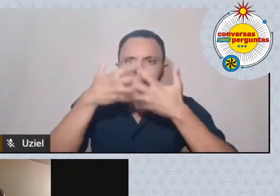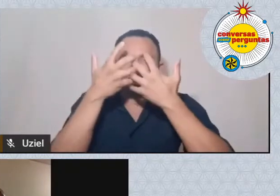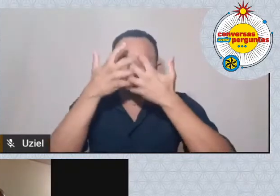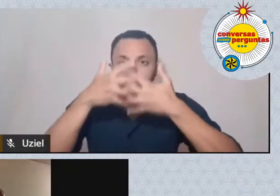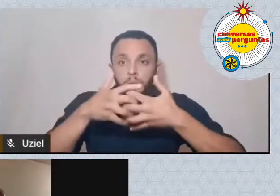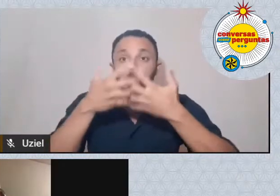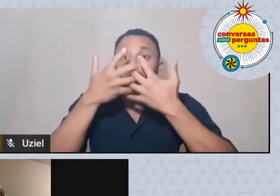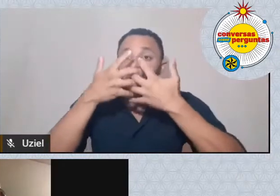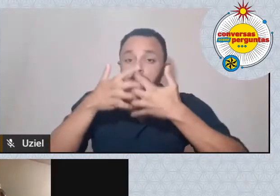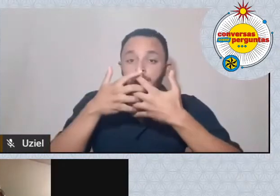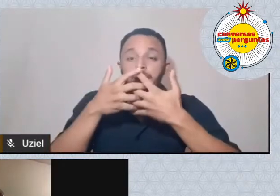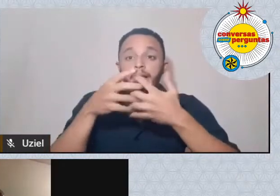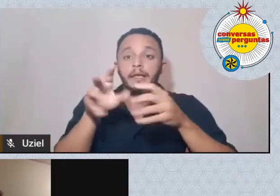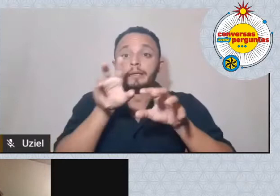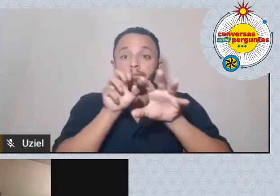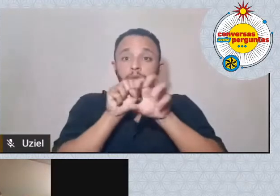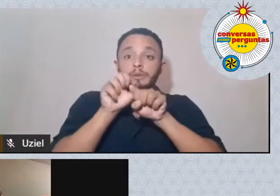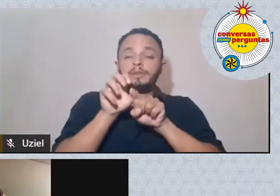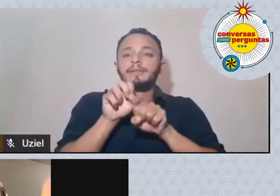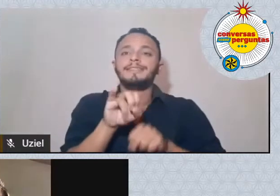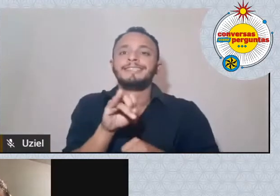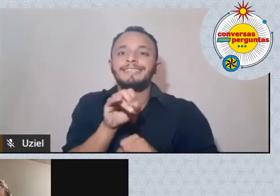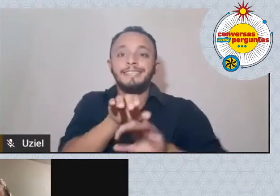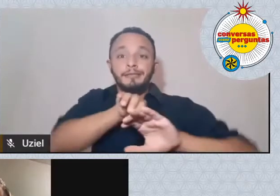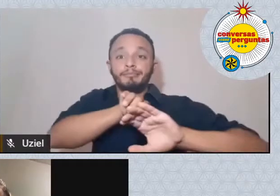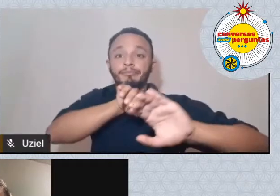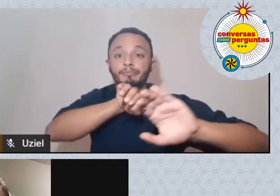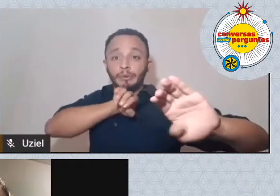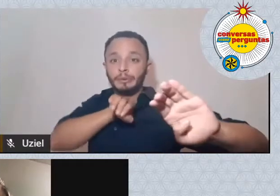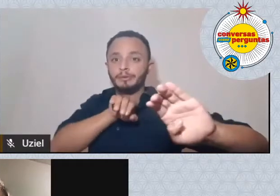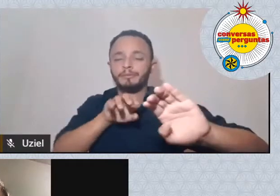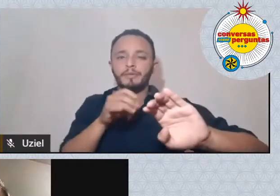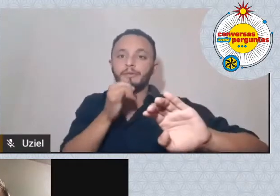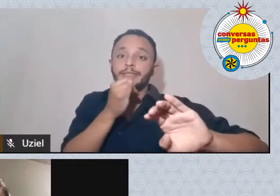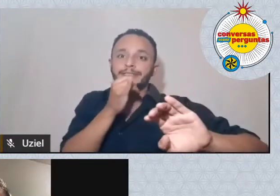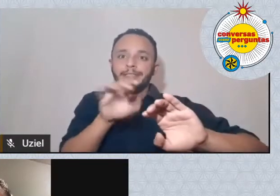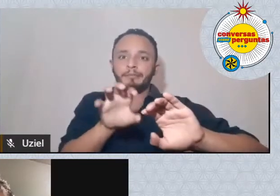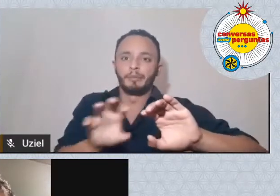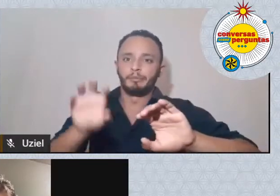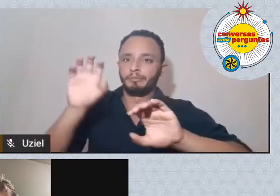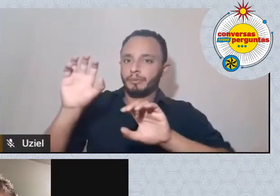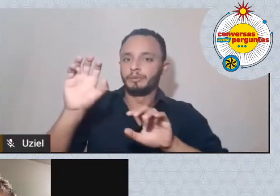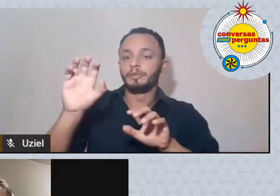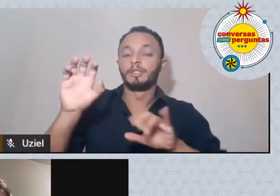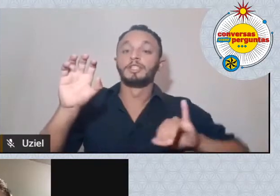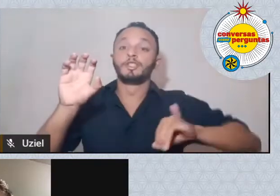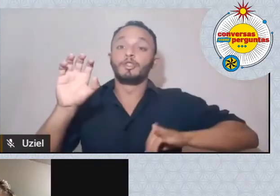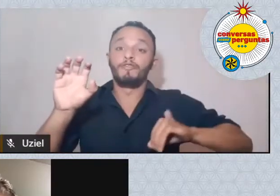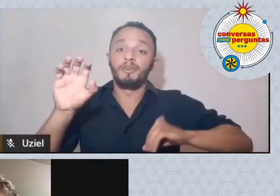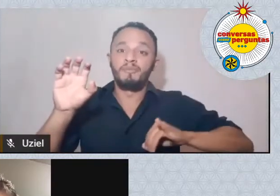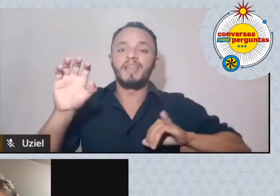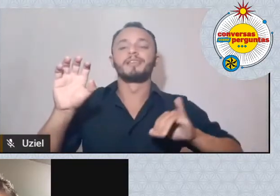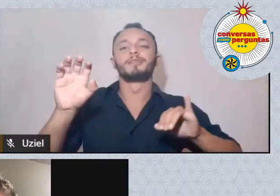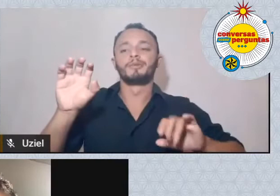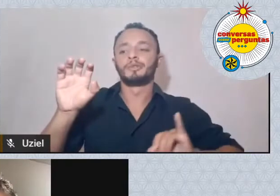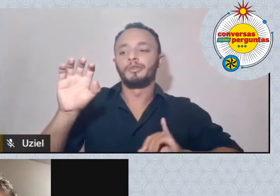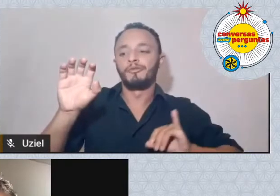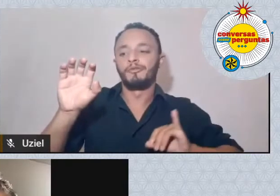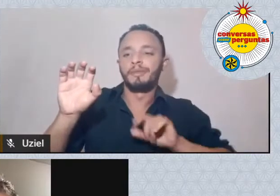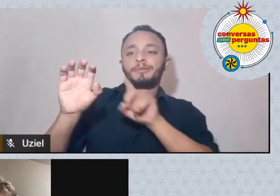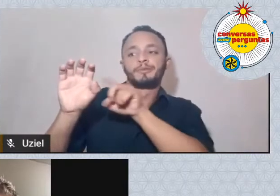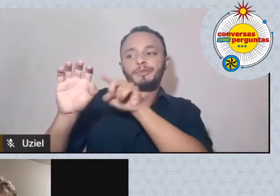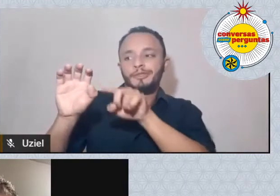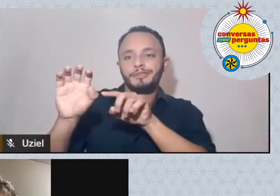Se a gente conseguisse isolar cada partezinha do nosso sofrimento, né, e transformar aquilo num